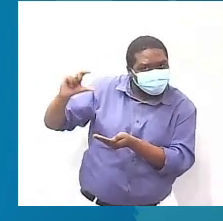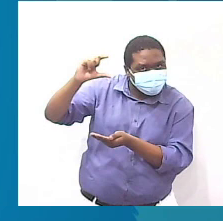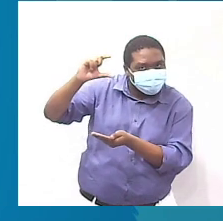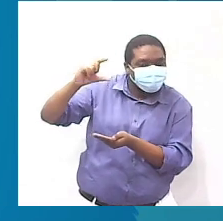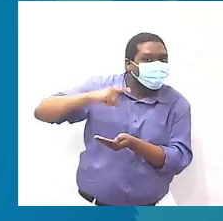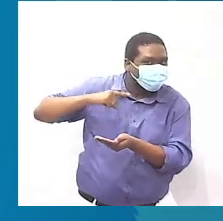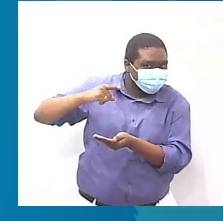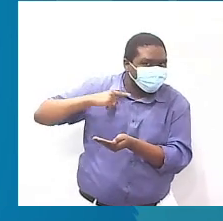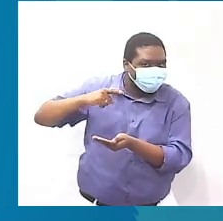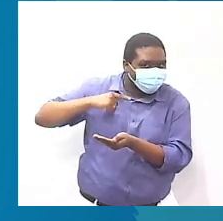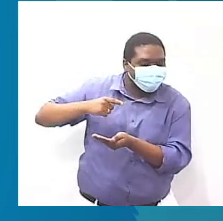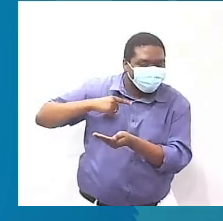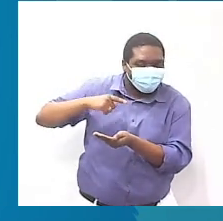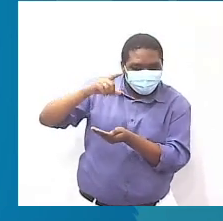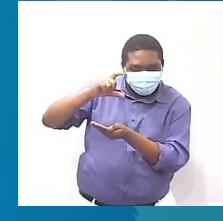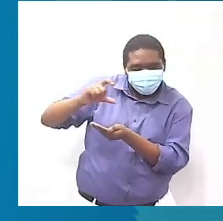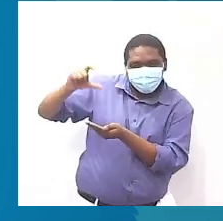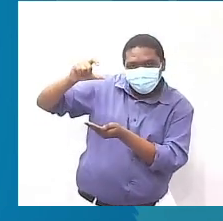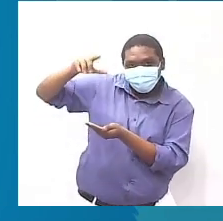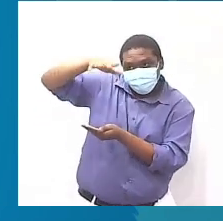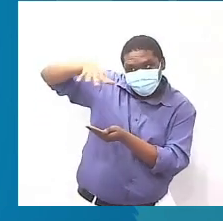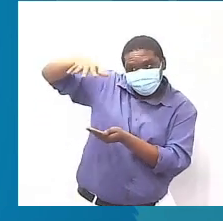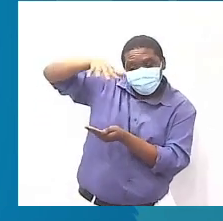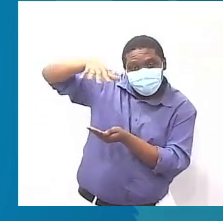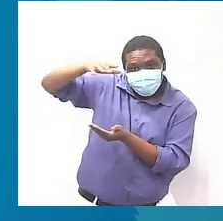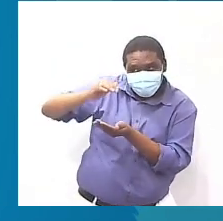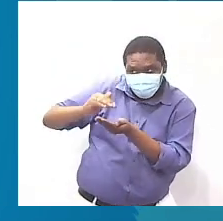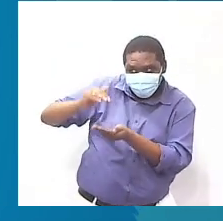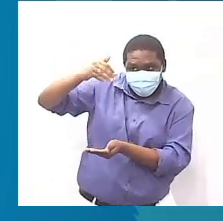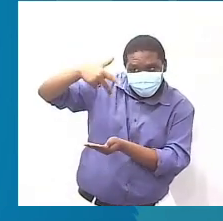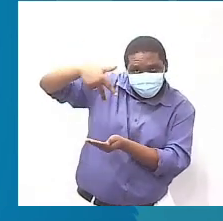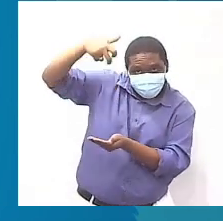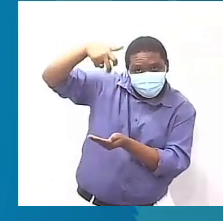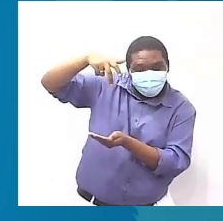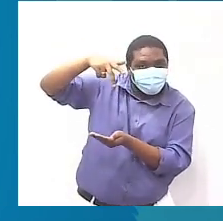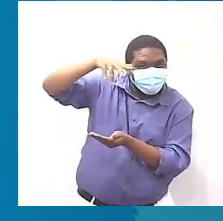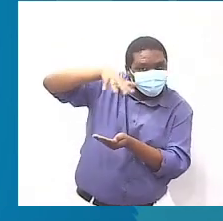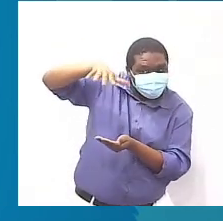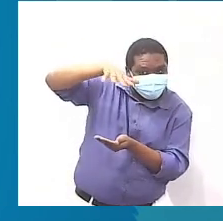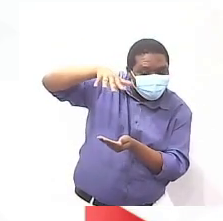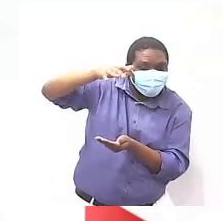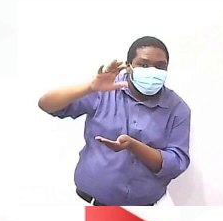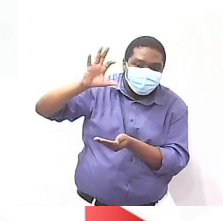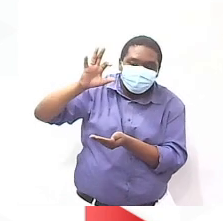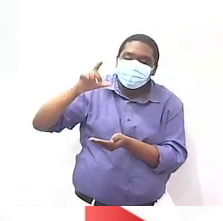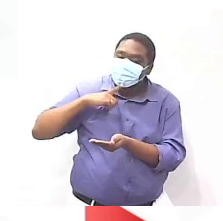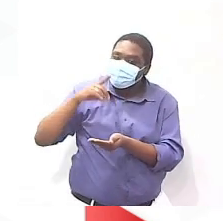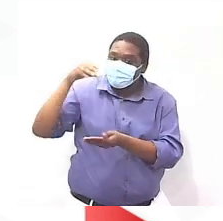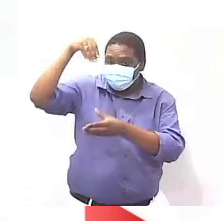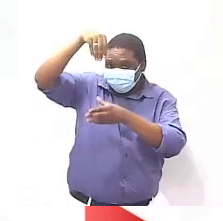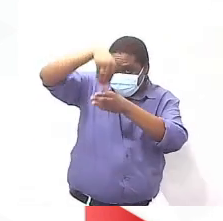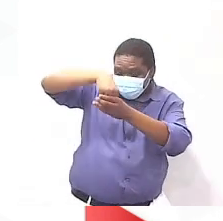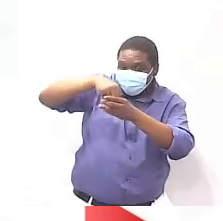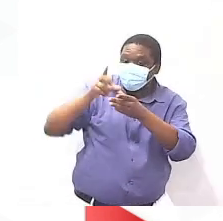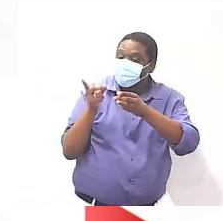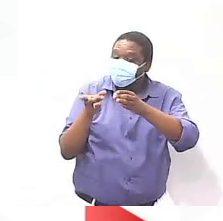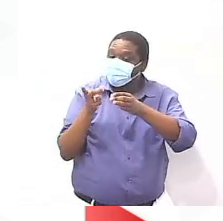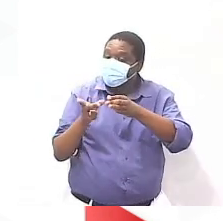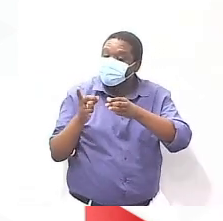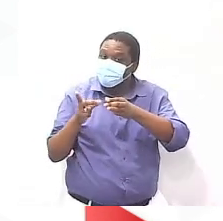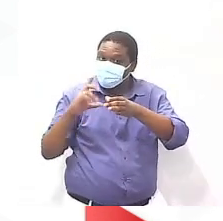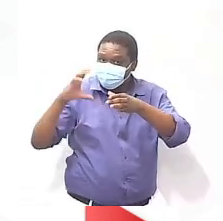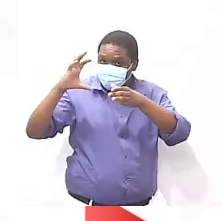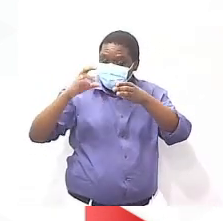Ele tem um vácuo, um espaço entre ele, tá? Primeiro, o líquido vendido está aí, marcado,